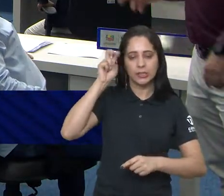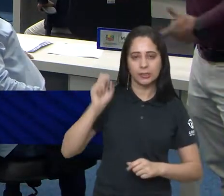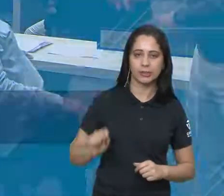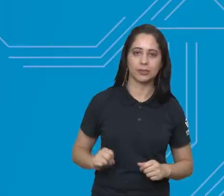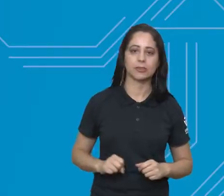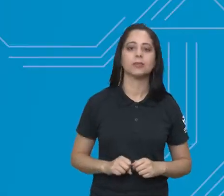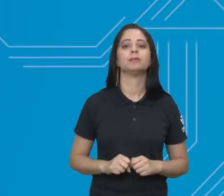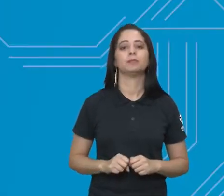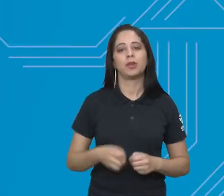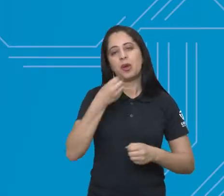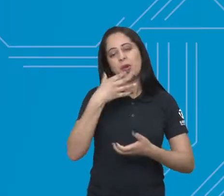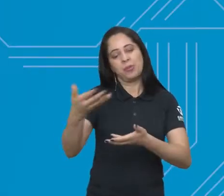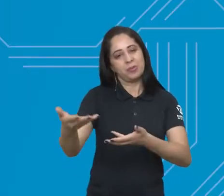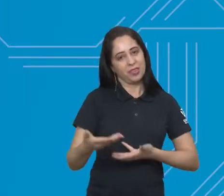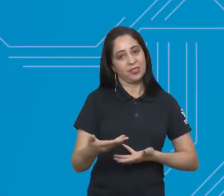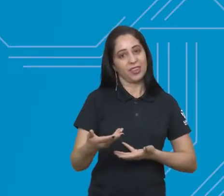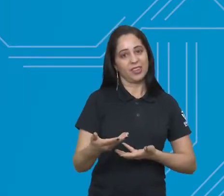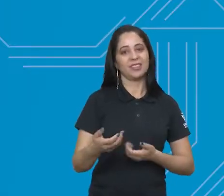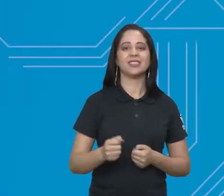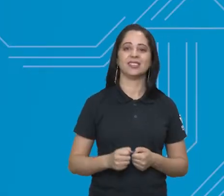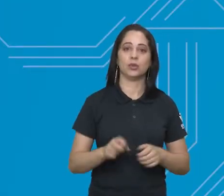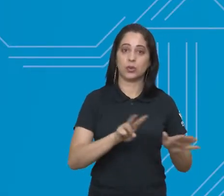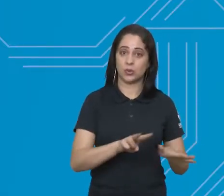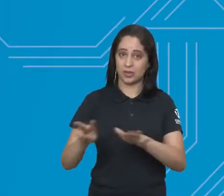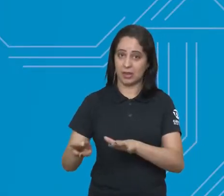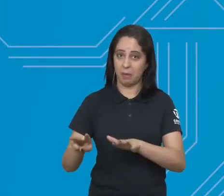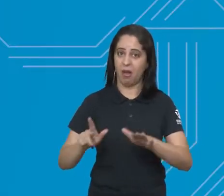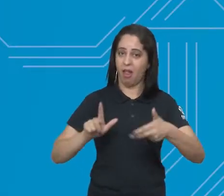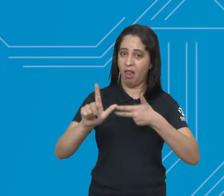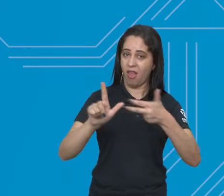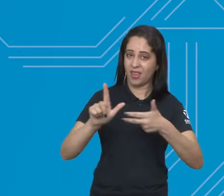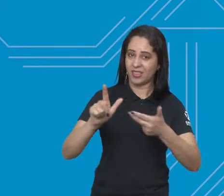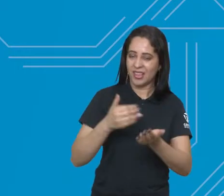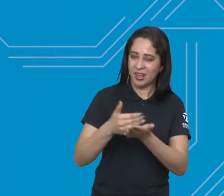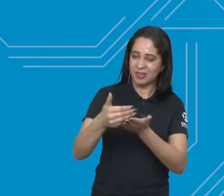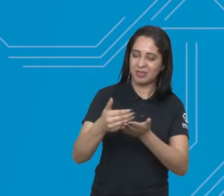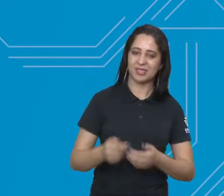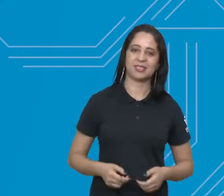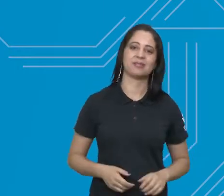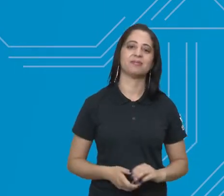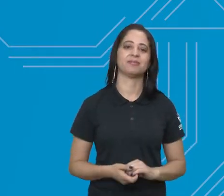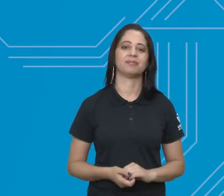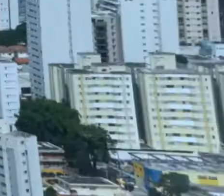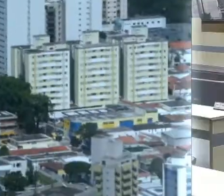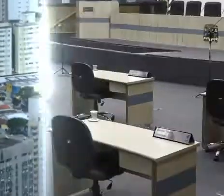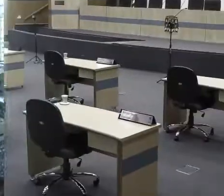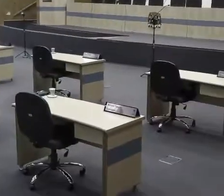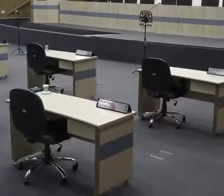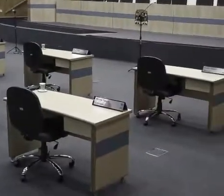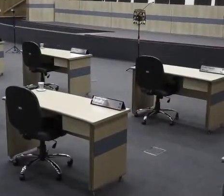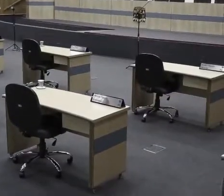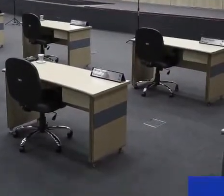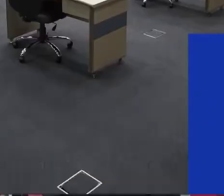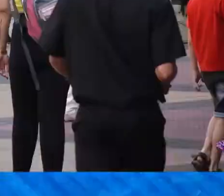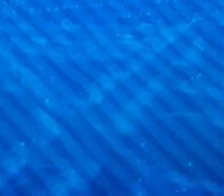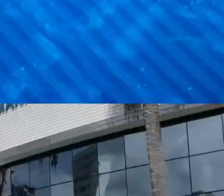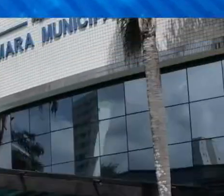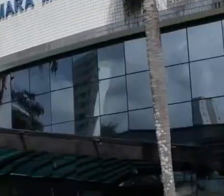quinta. Seja muito bem-vindo e bem-vinda. O Semana Legislativa está no ar.